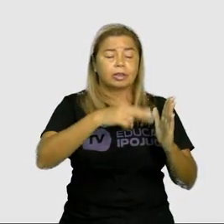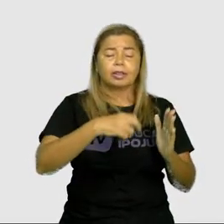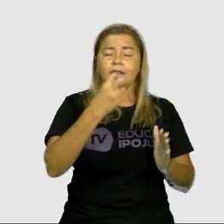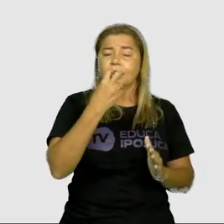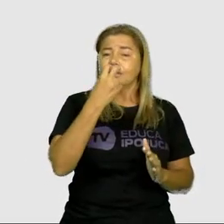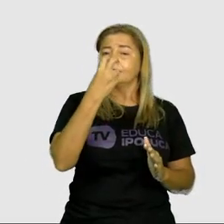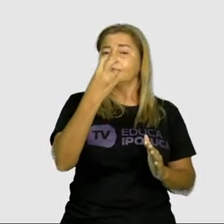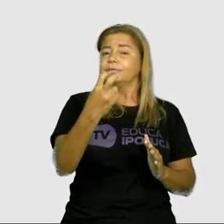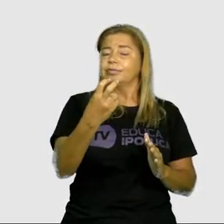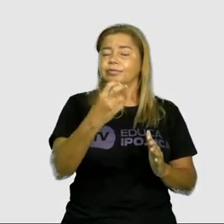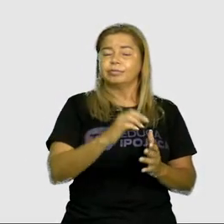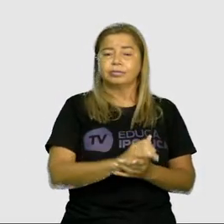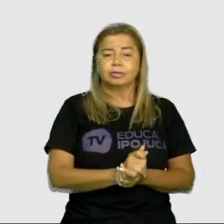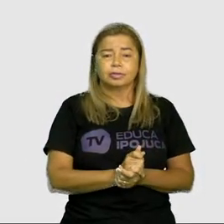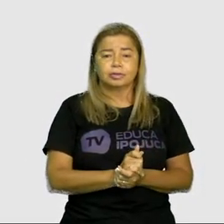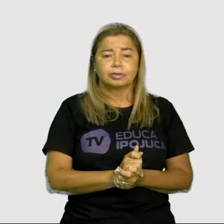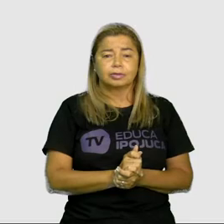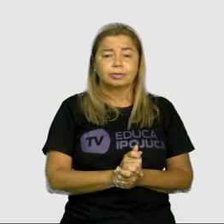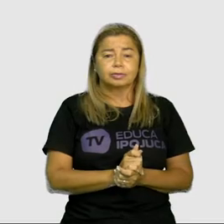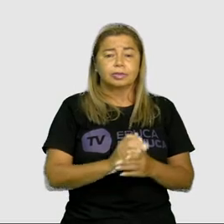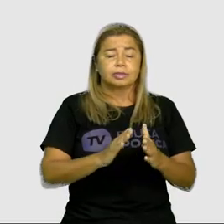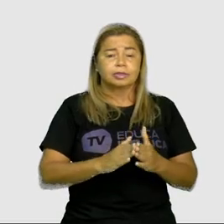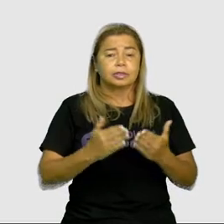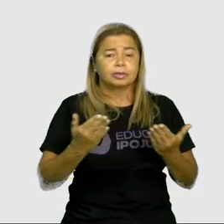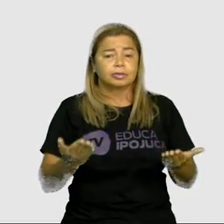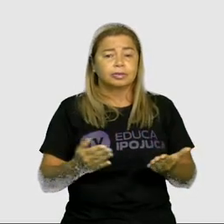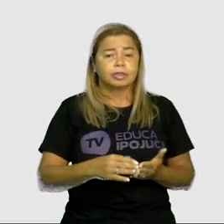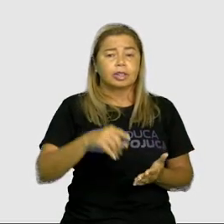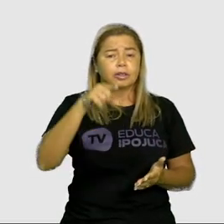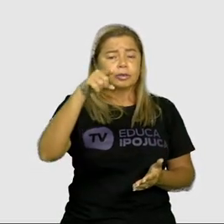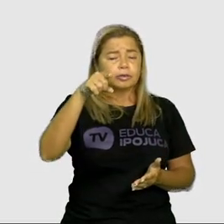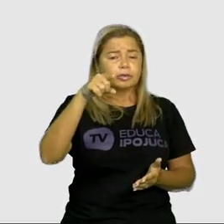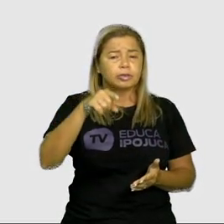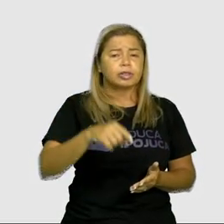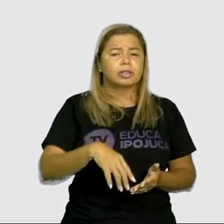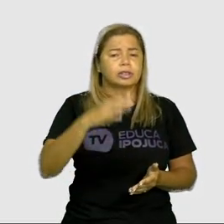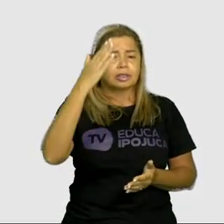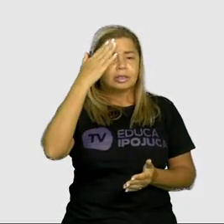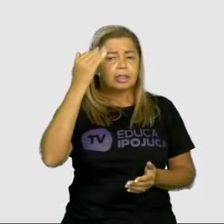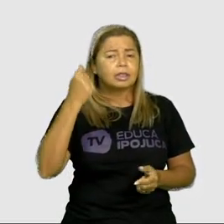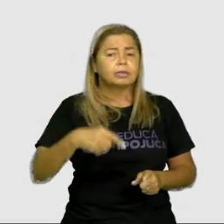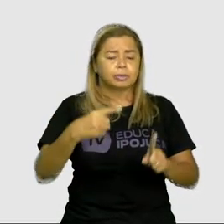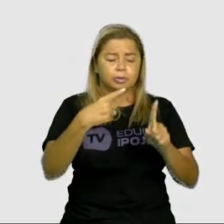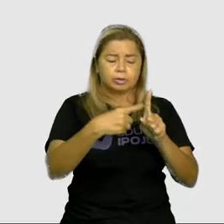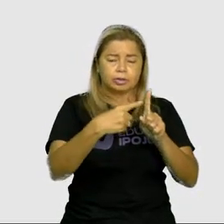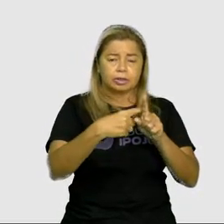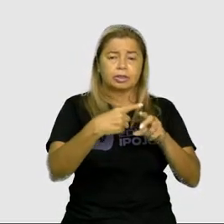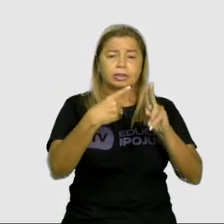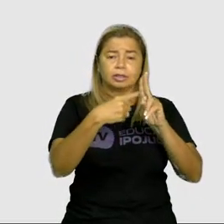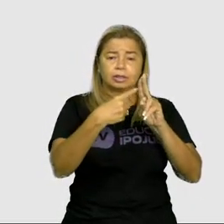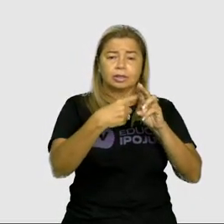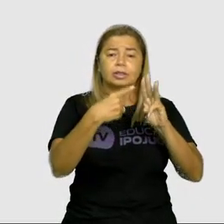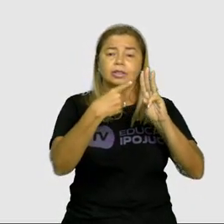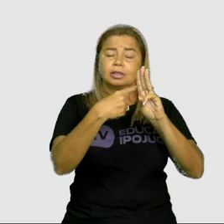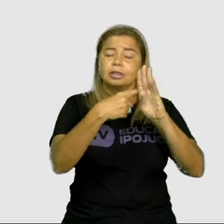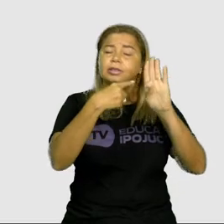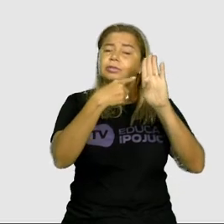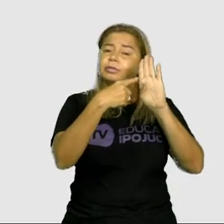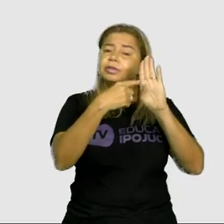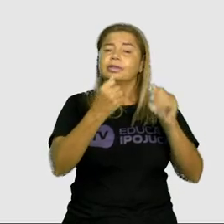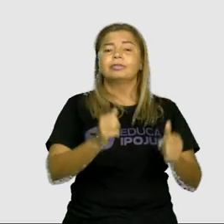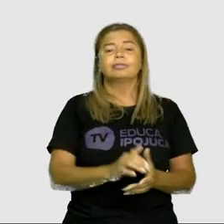certo? Então, você vai ver aqui que está representando unidade, dezena, centena e milhar,